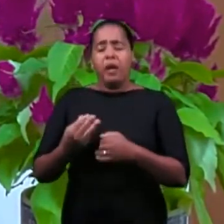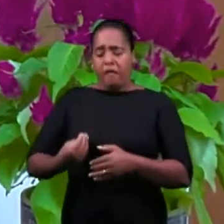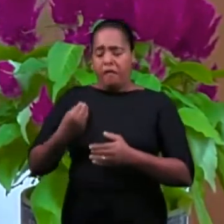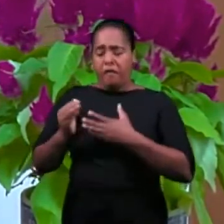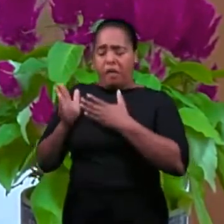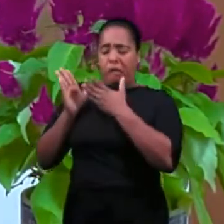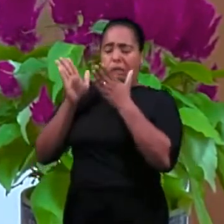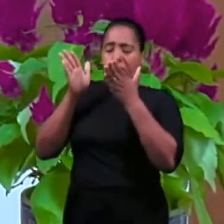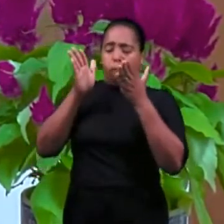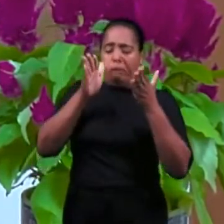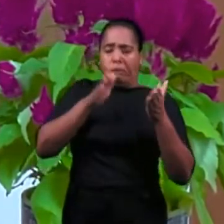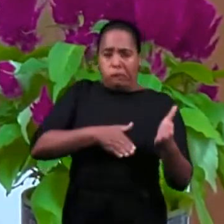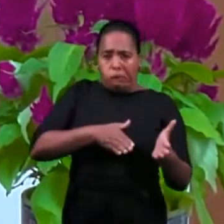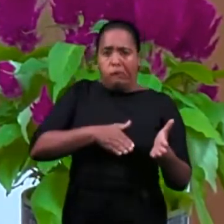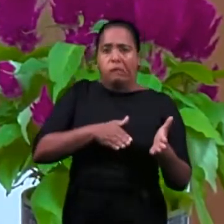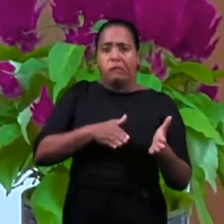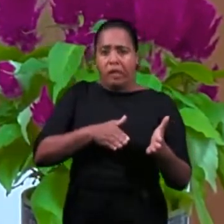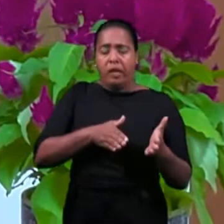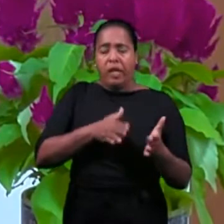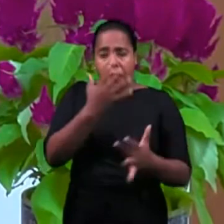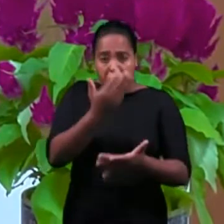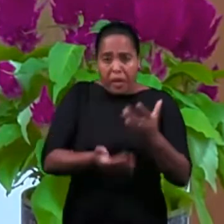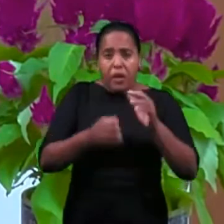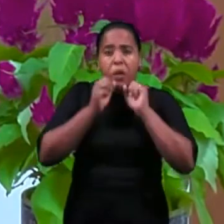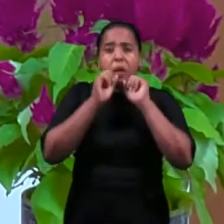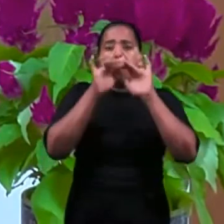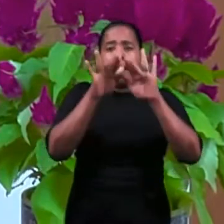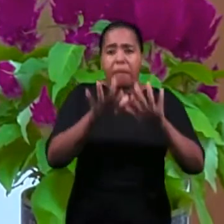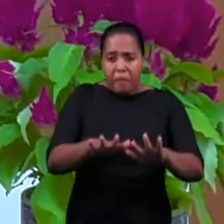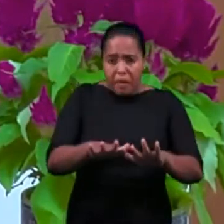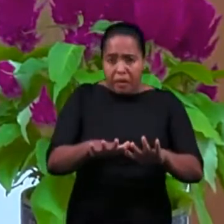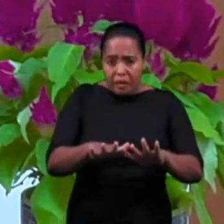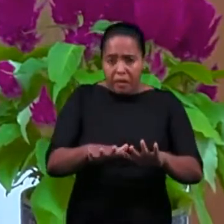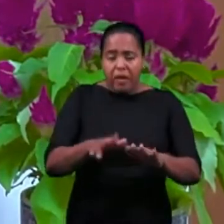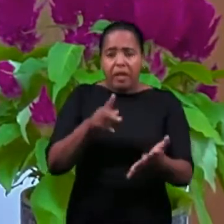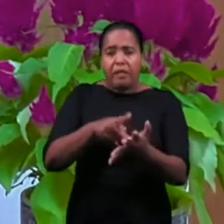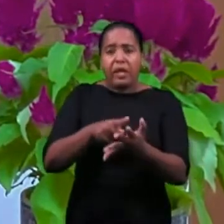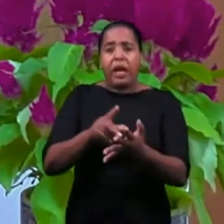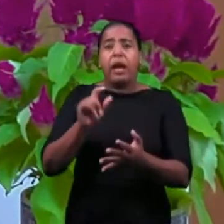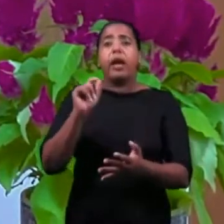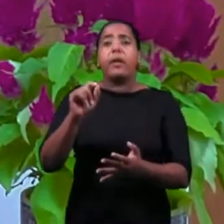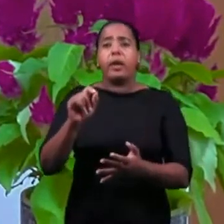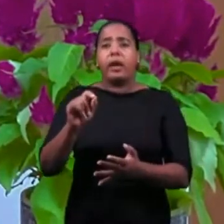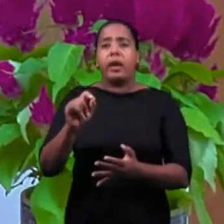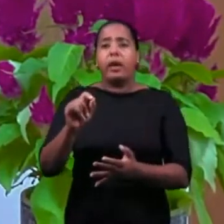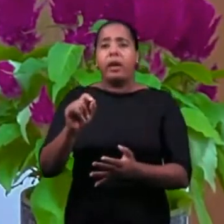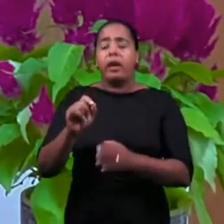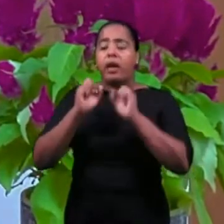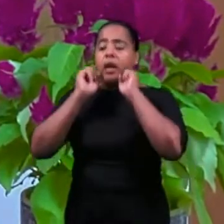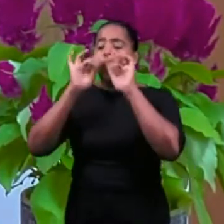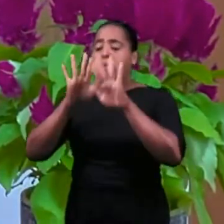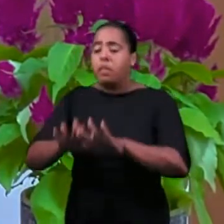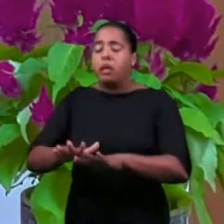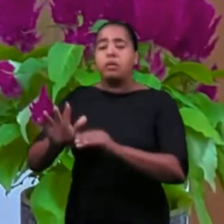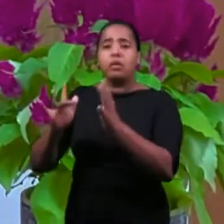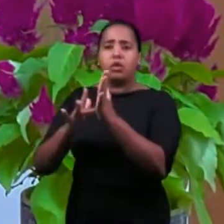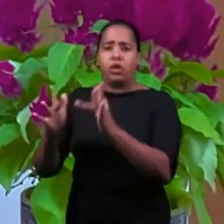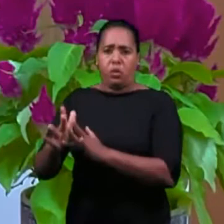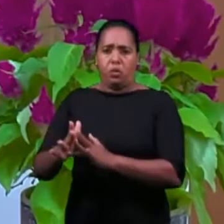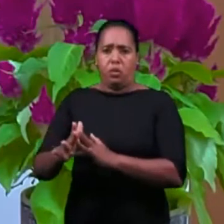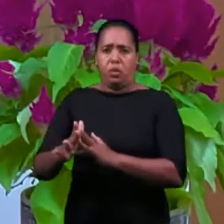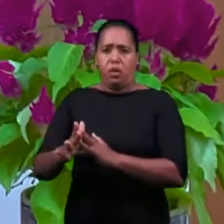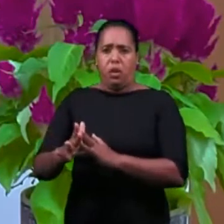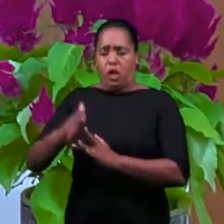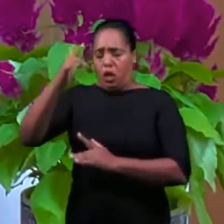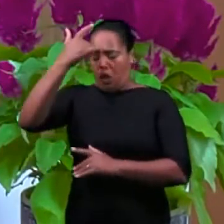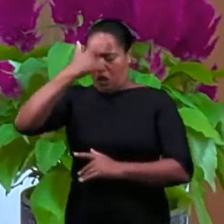que perderam a bênção da verdade é a vida que está em Jesus. Por isso ele diz assim: eu sou o caminho e a